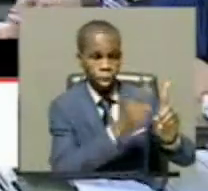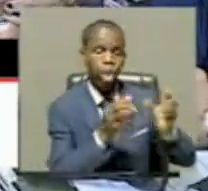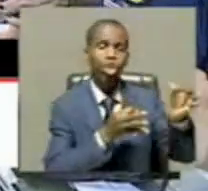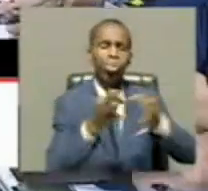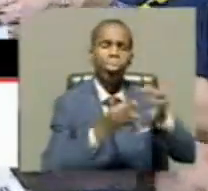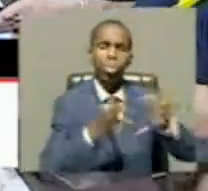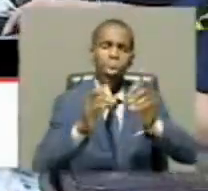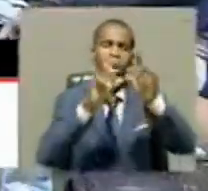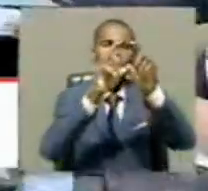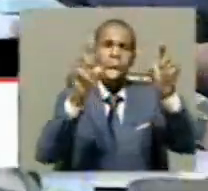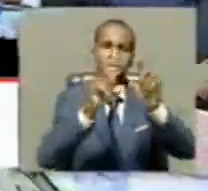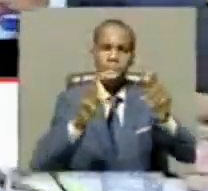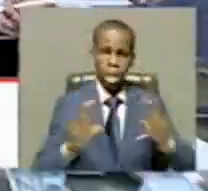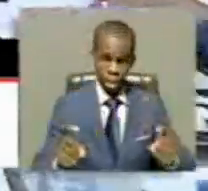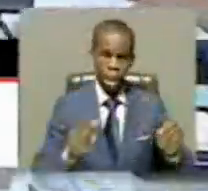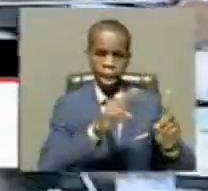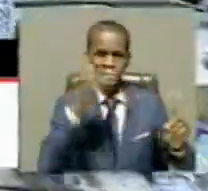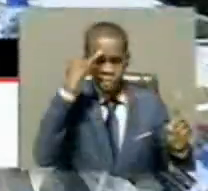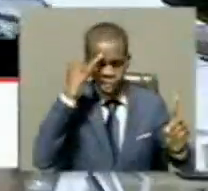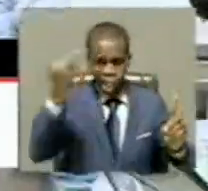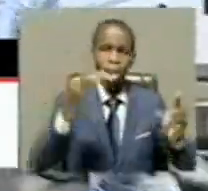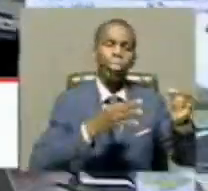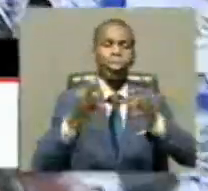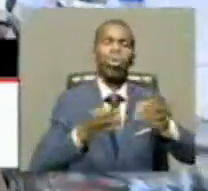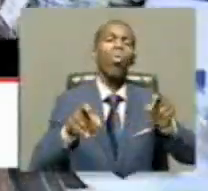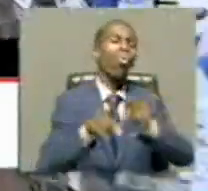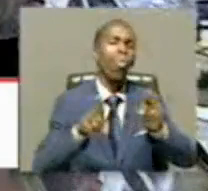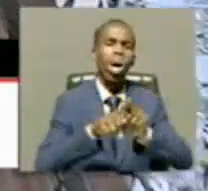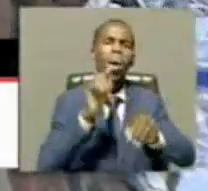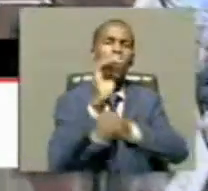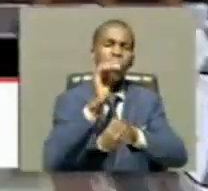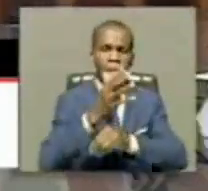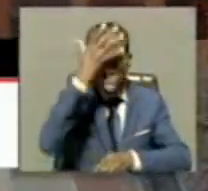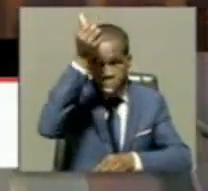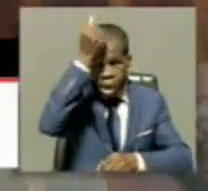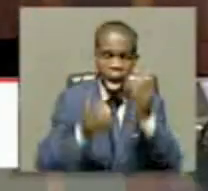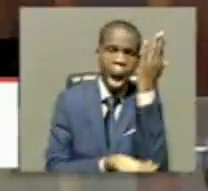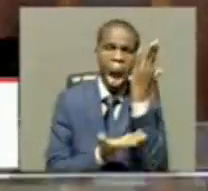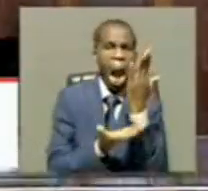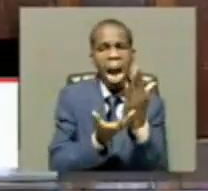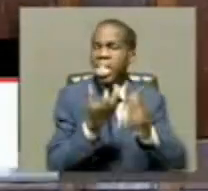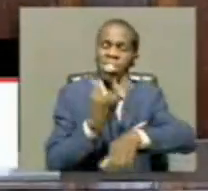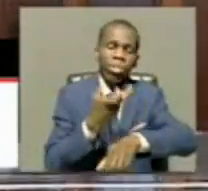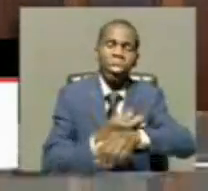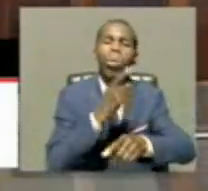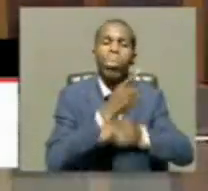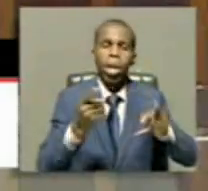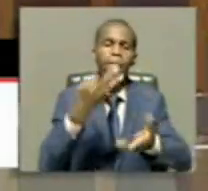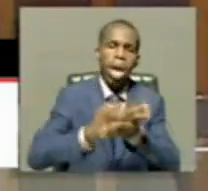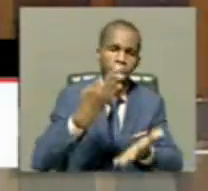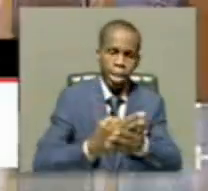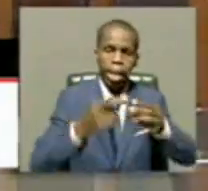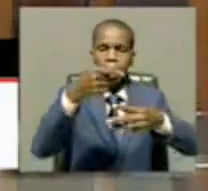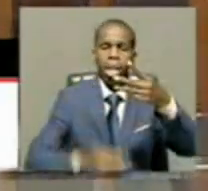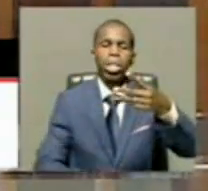enumerou os principais temas que, na sua opinião, estrangulam o desenvolvimento da província. Assinalou avanços